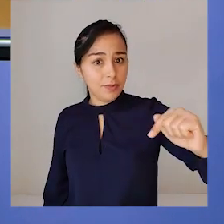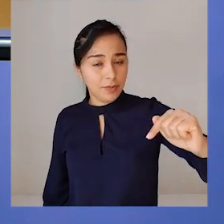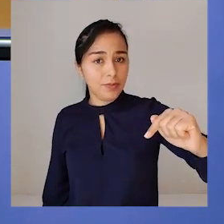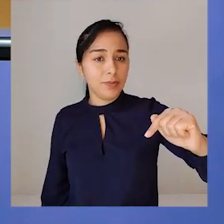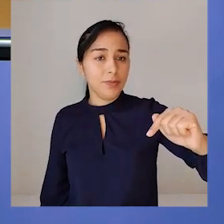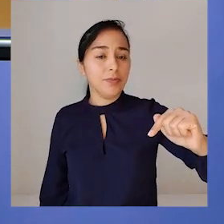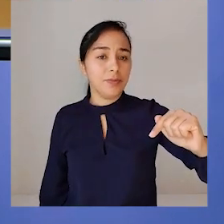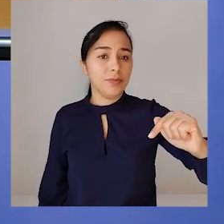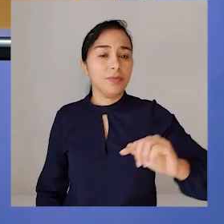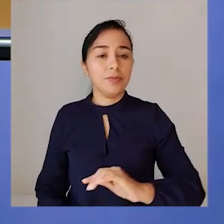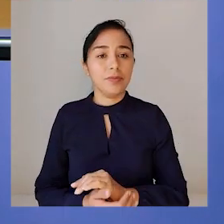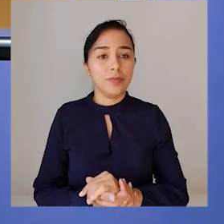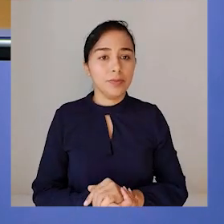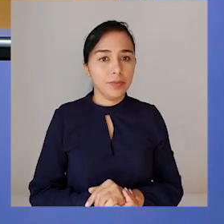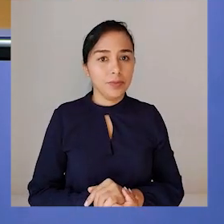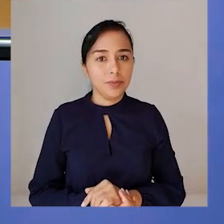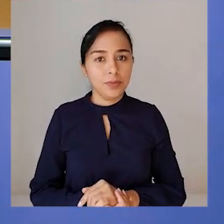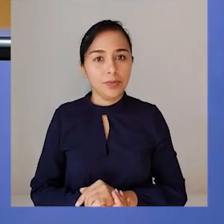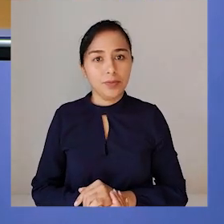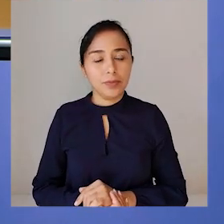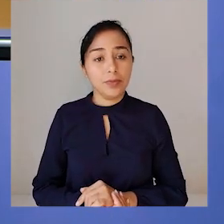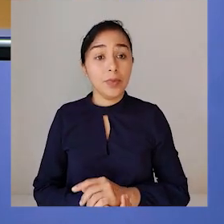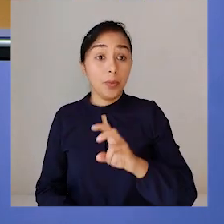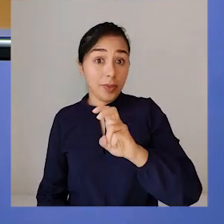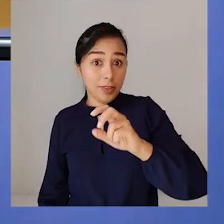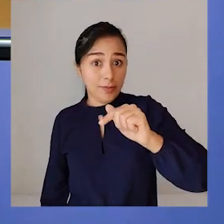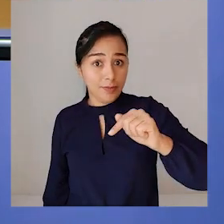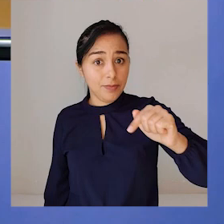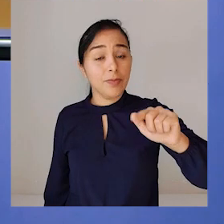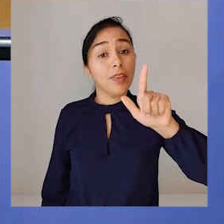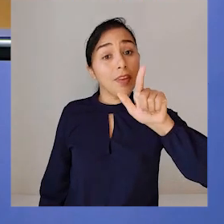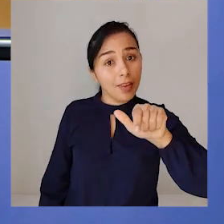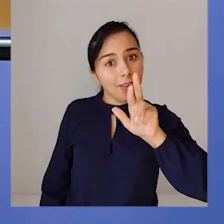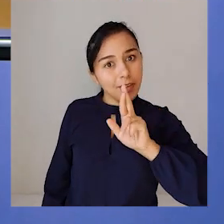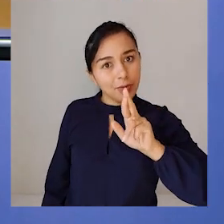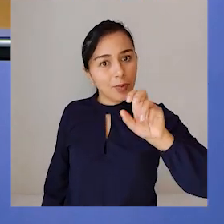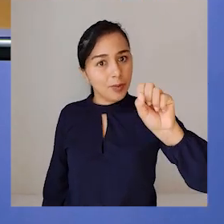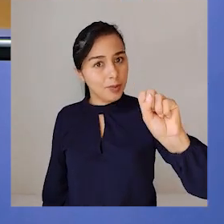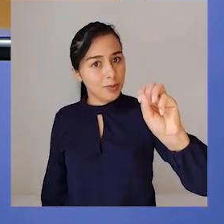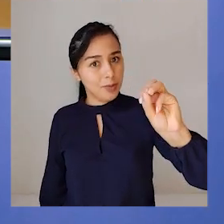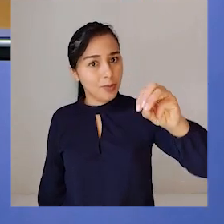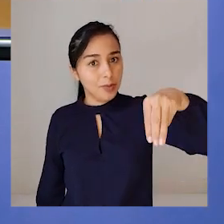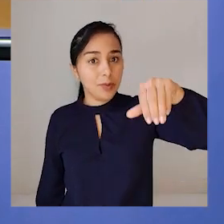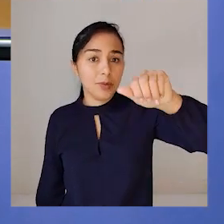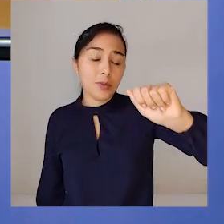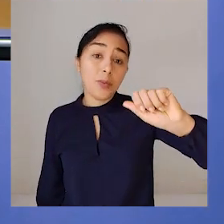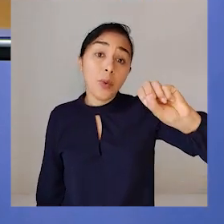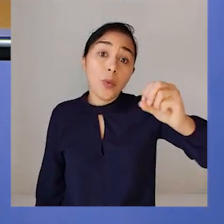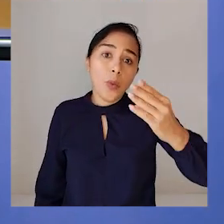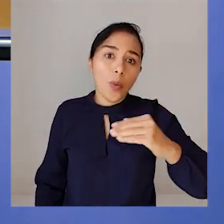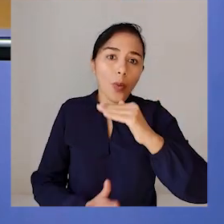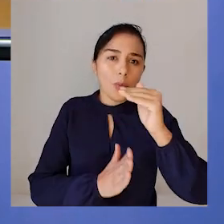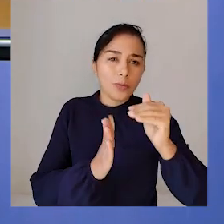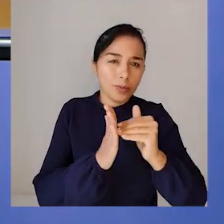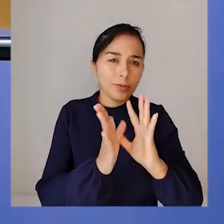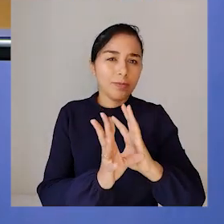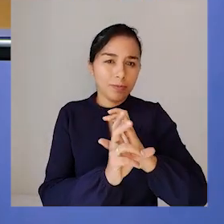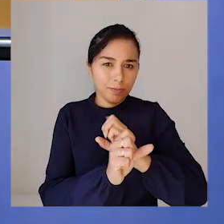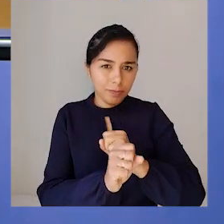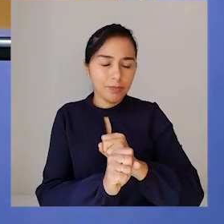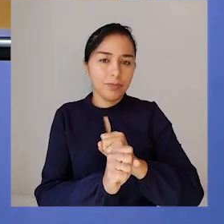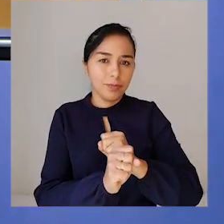577. 577, então, é a soma ou o total dessa